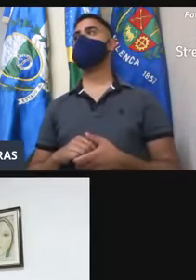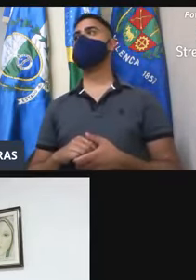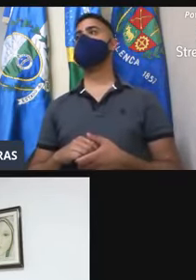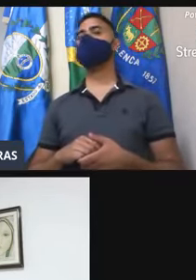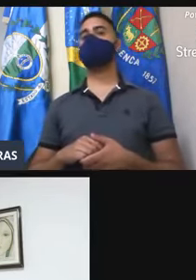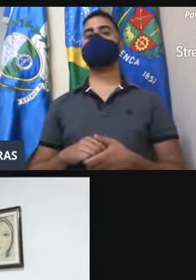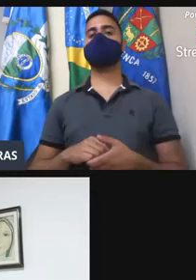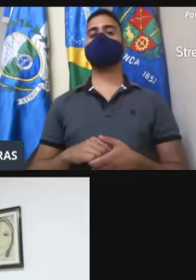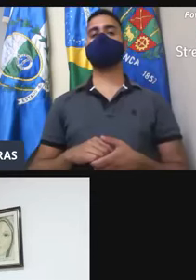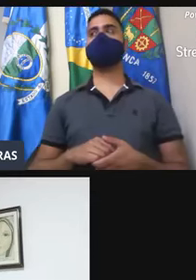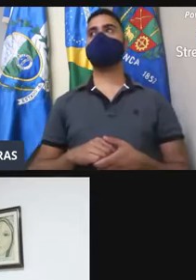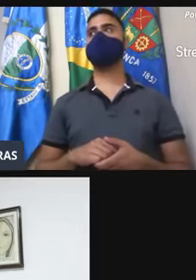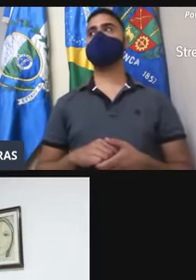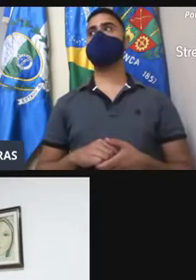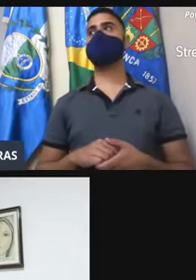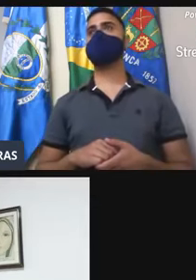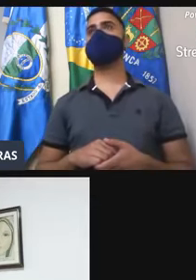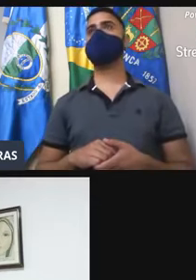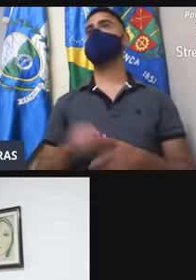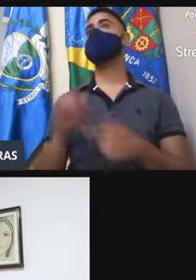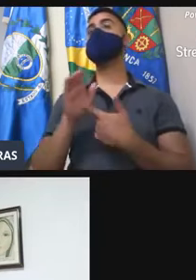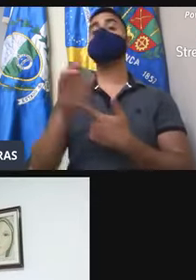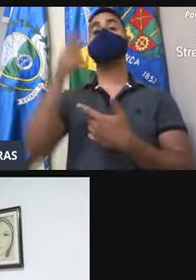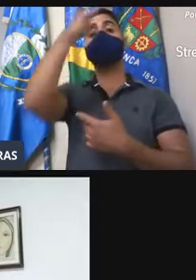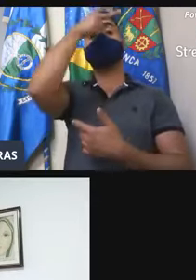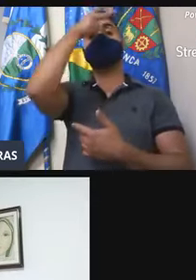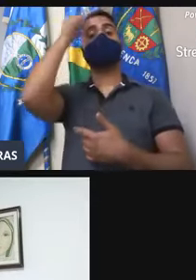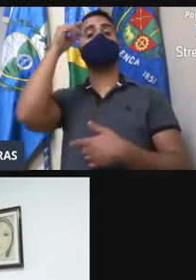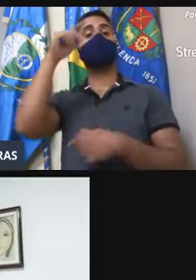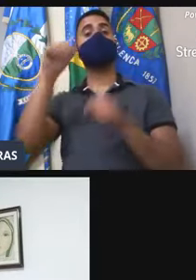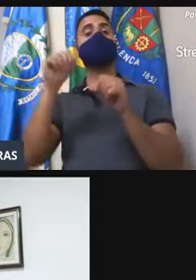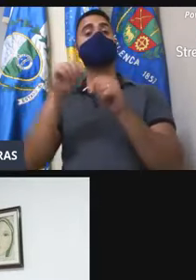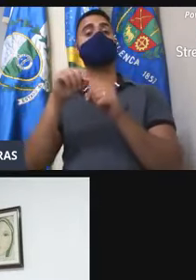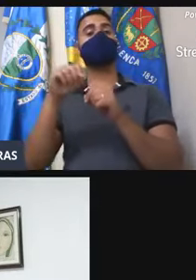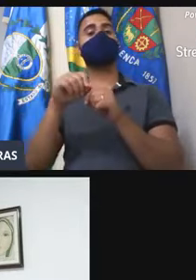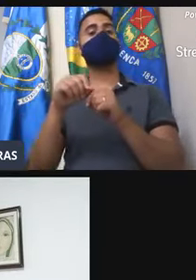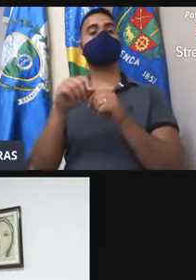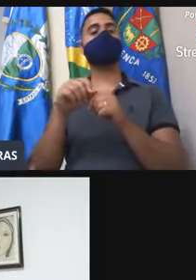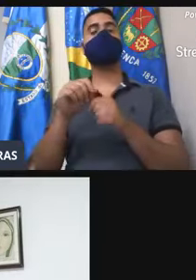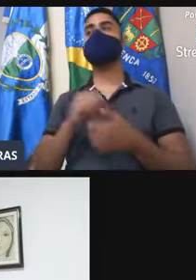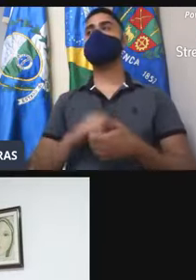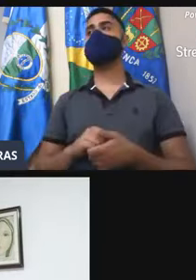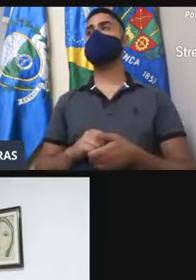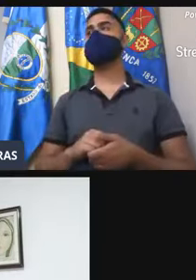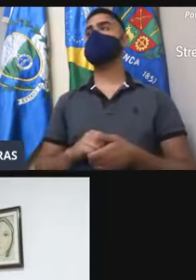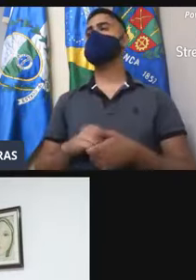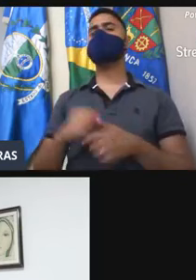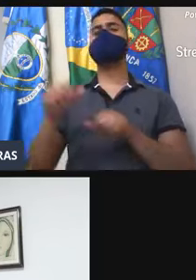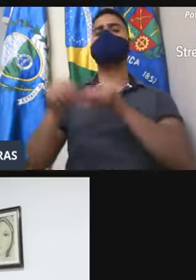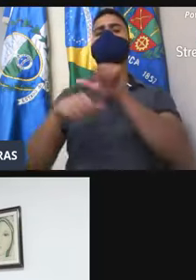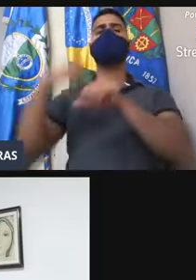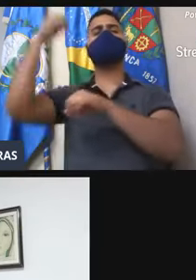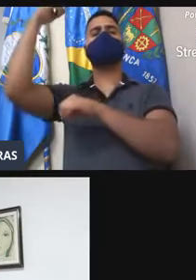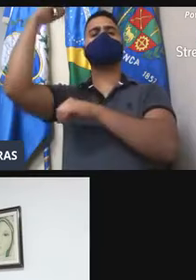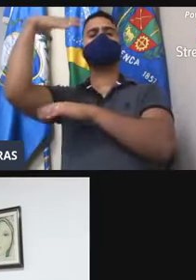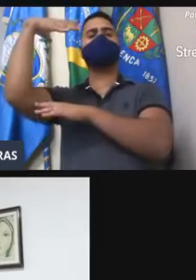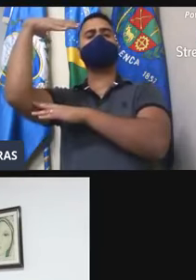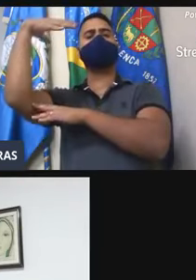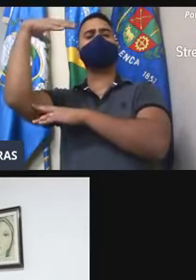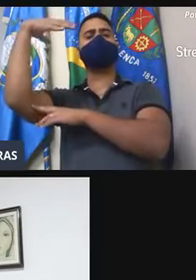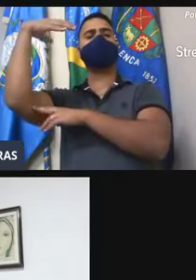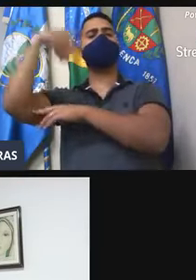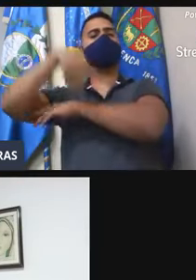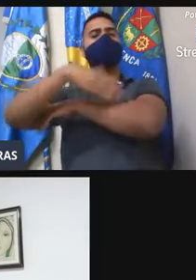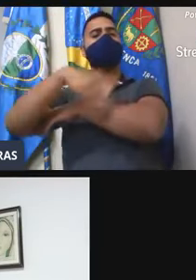fez a indicação 98. Ele indica ao prefeito a instalação, manutenção e troca de lâmpadas de postes de iluminação